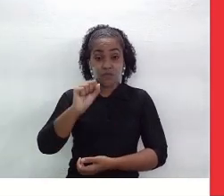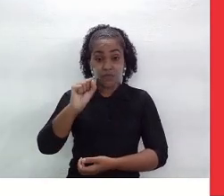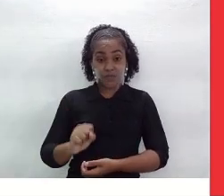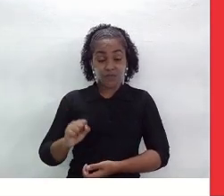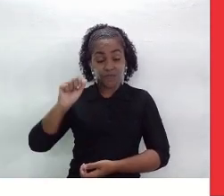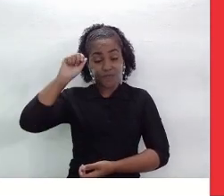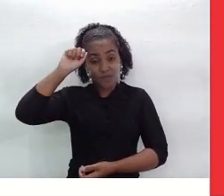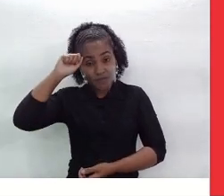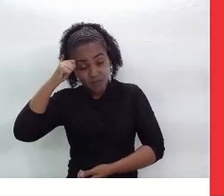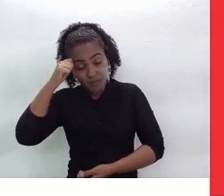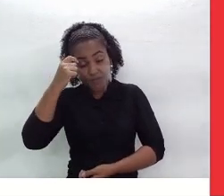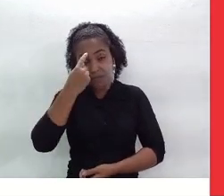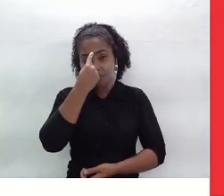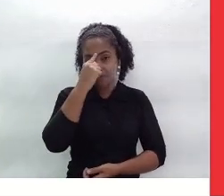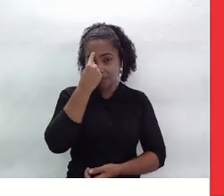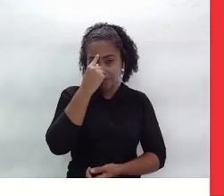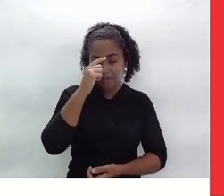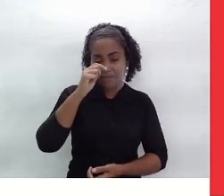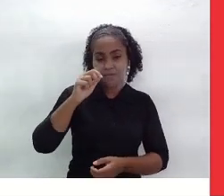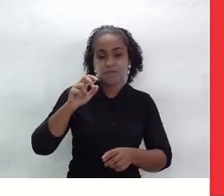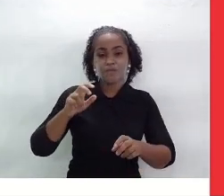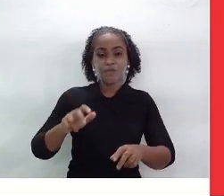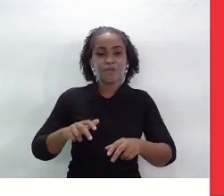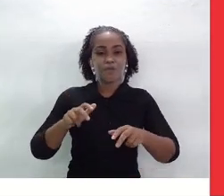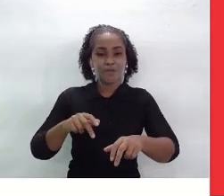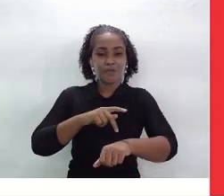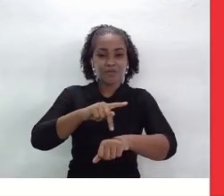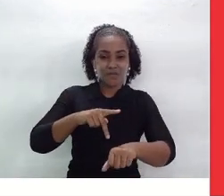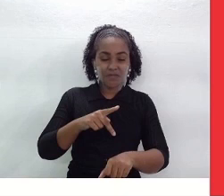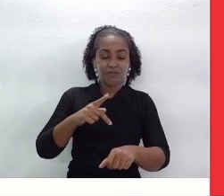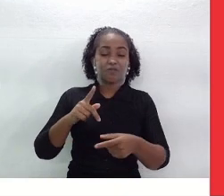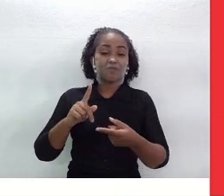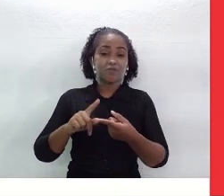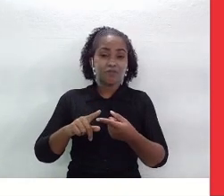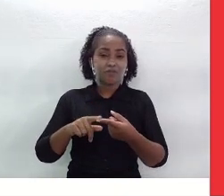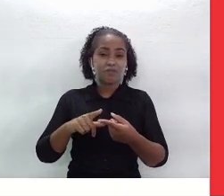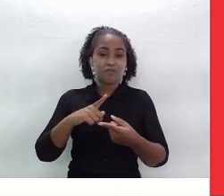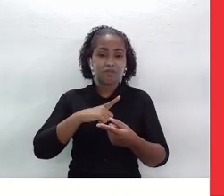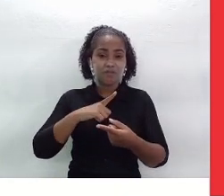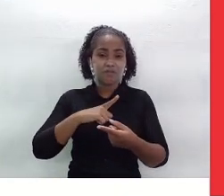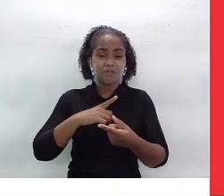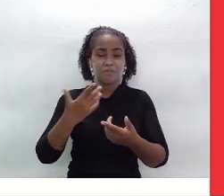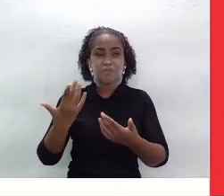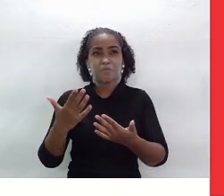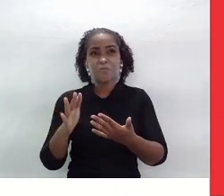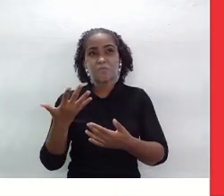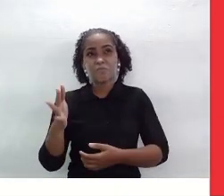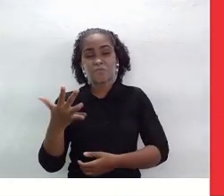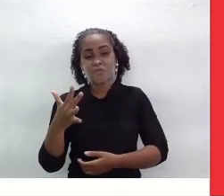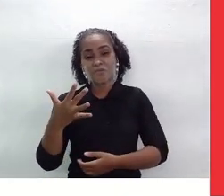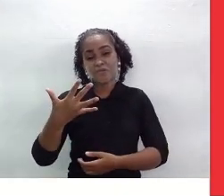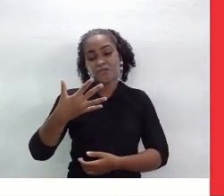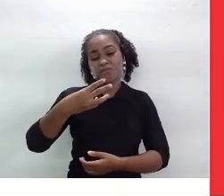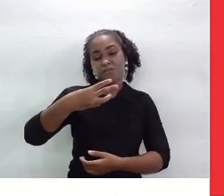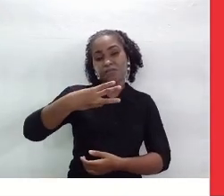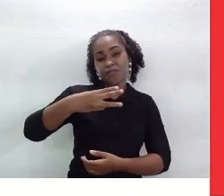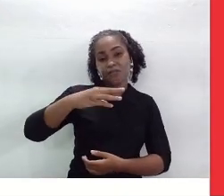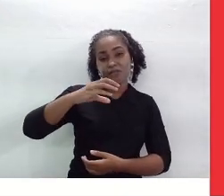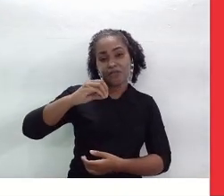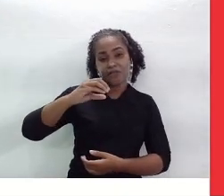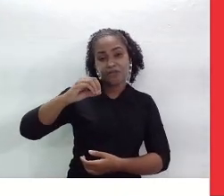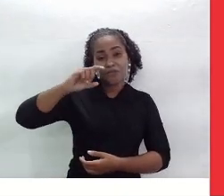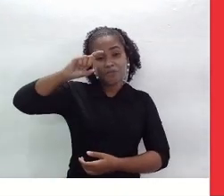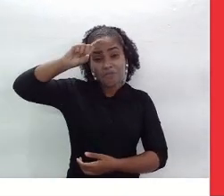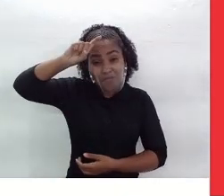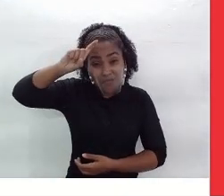da Índia, da Austrália e Antártida, há aproximadamente também 300 milhões de